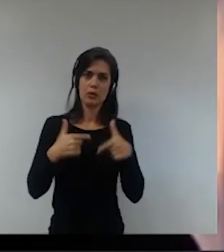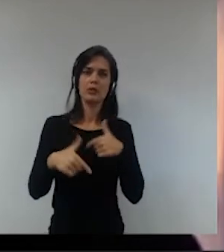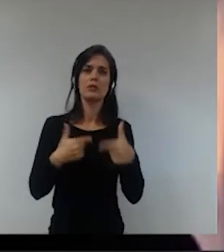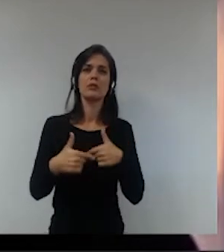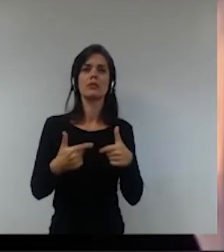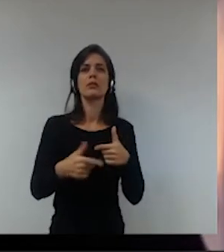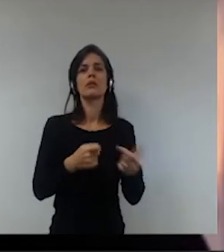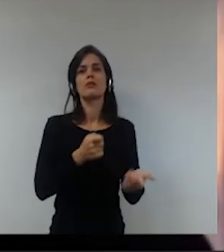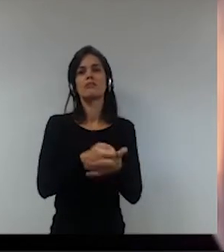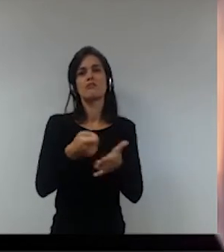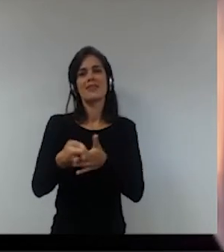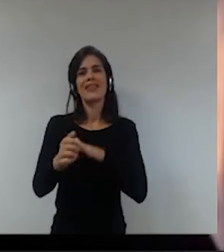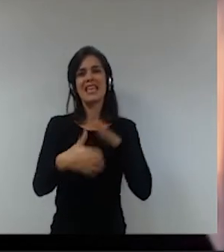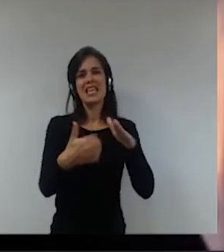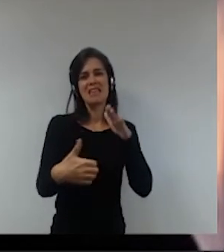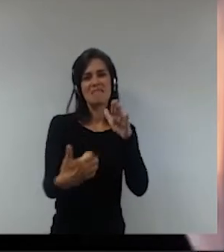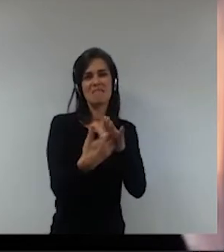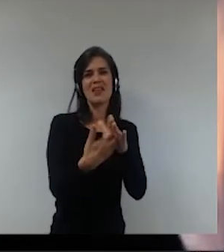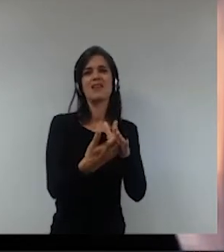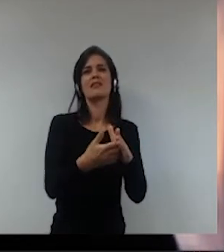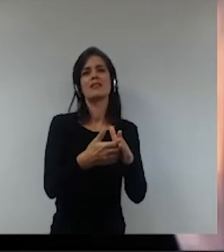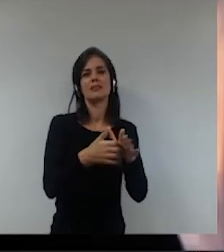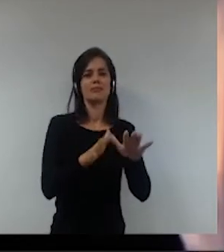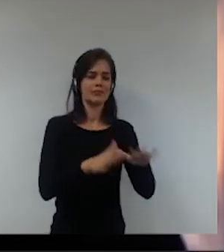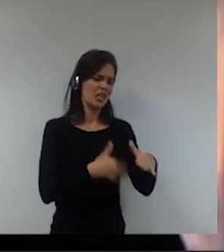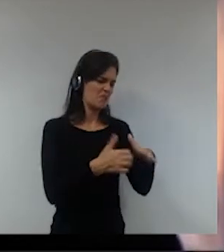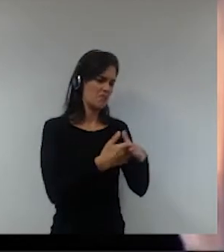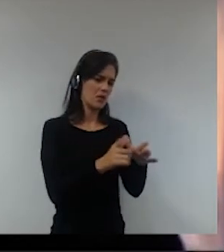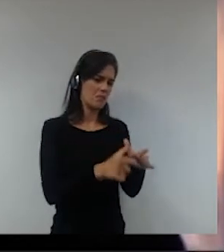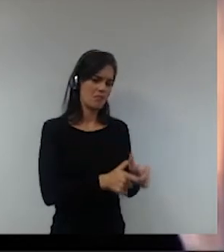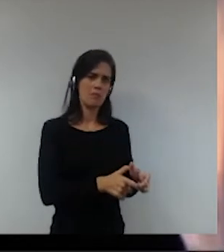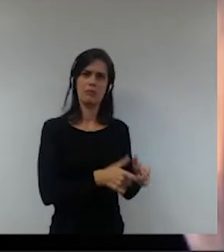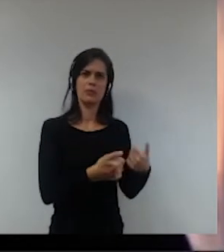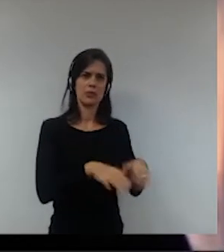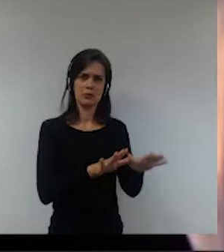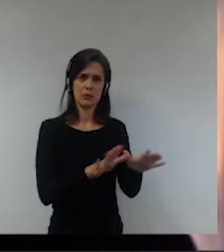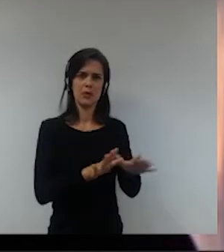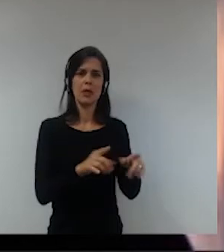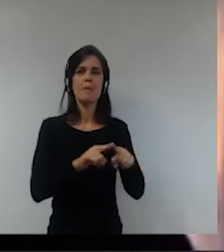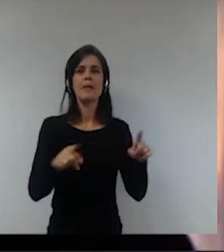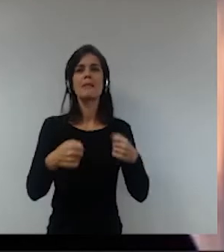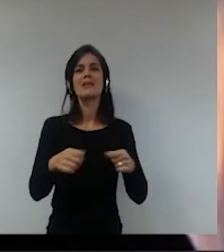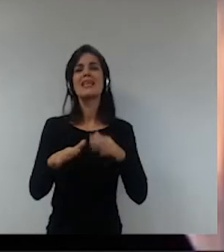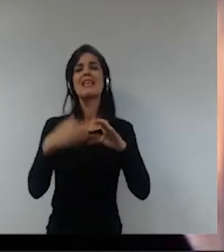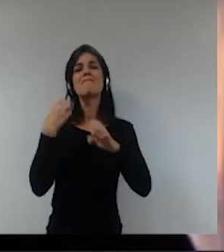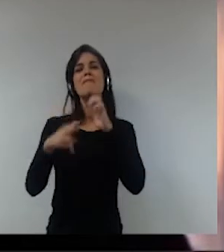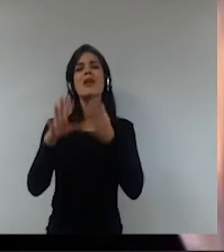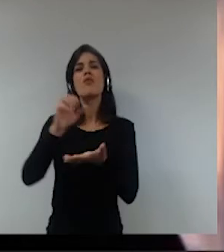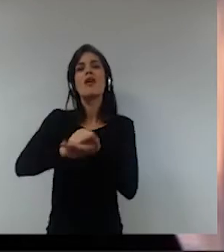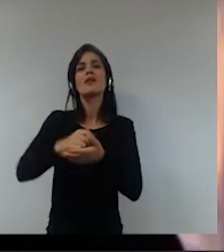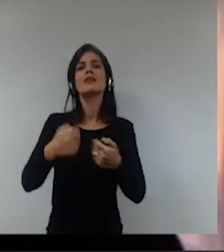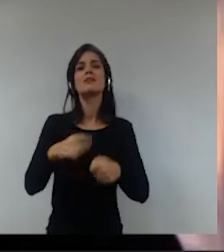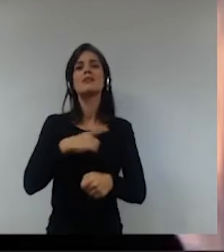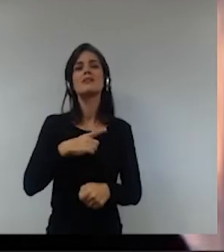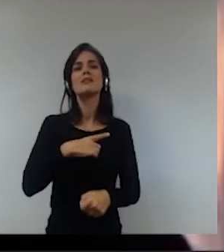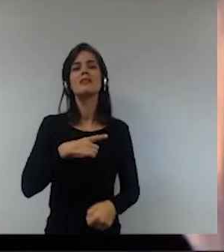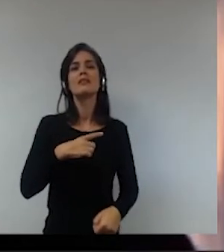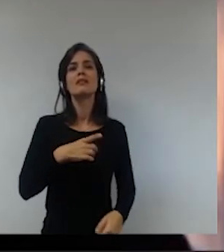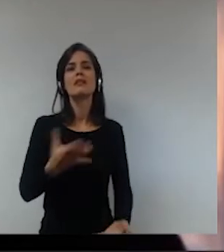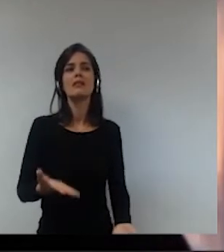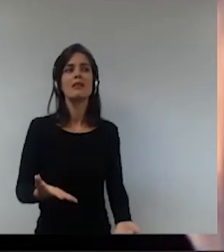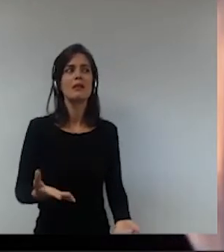as empresas, salvo sempre as pequenas empresas, a cadastrarem seus e-mails com a finalidade de receberem